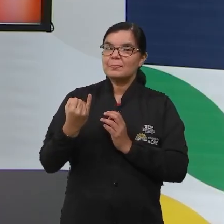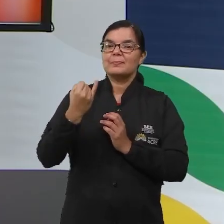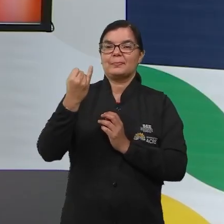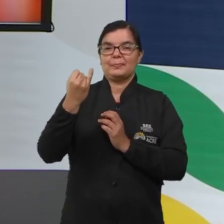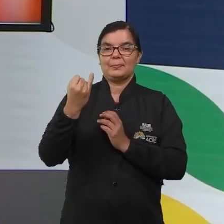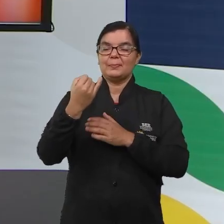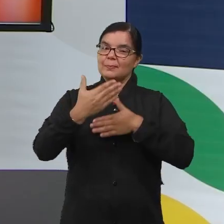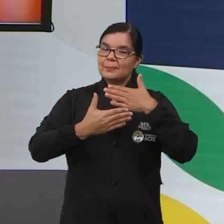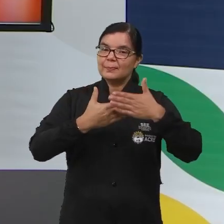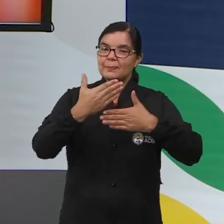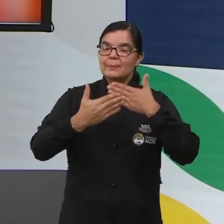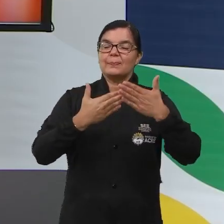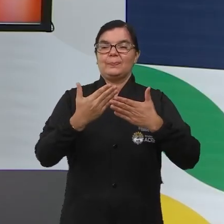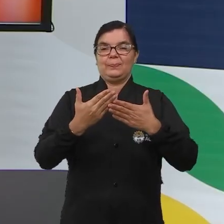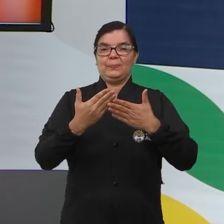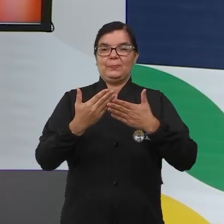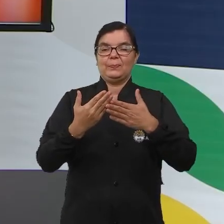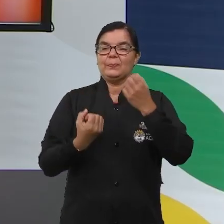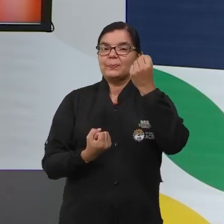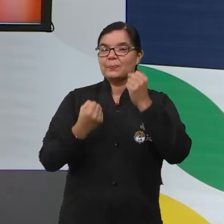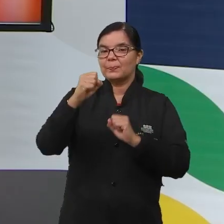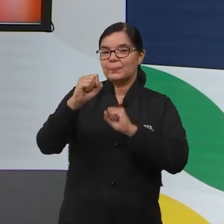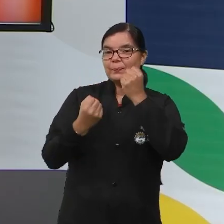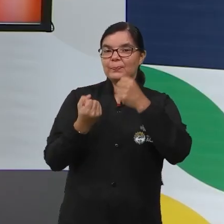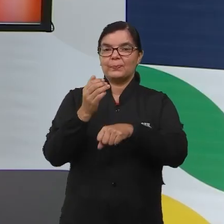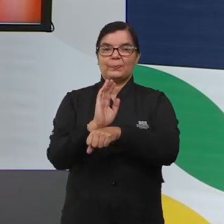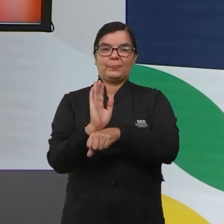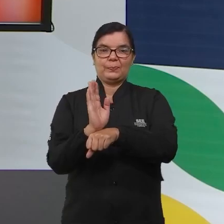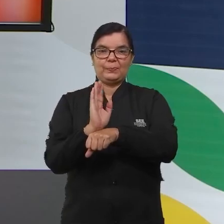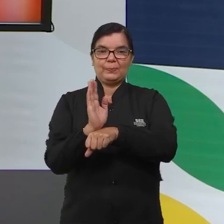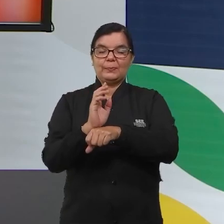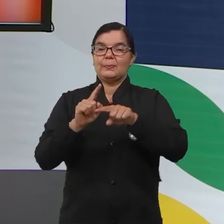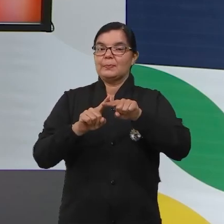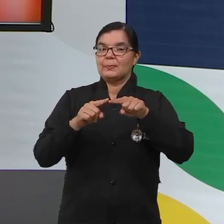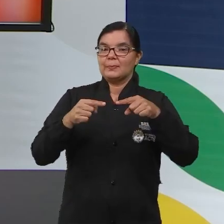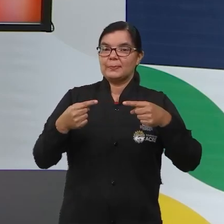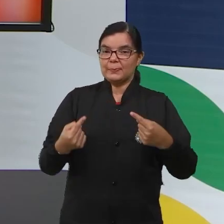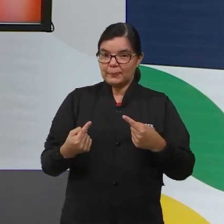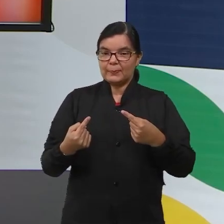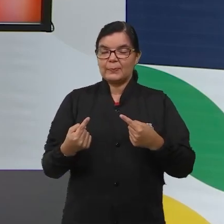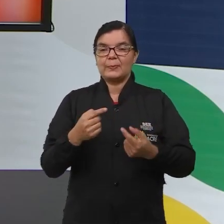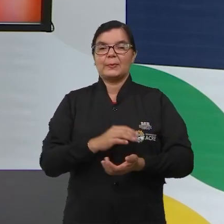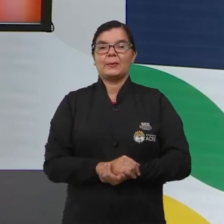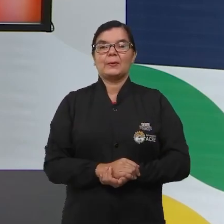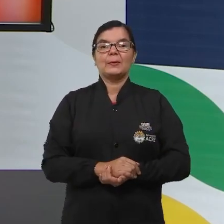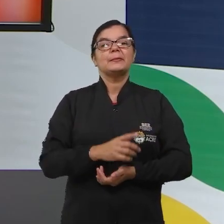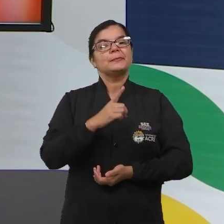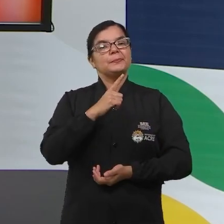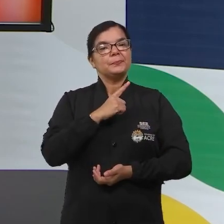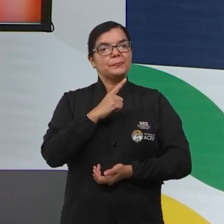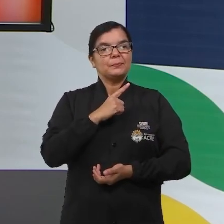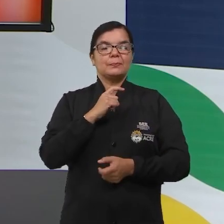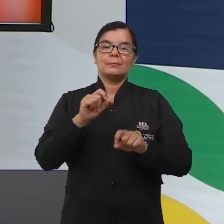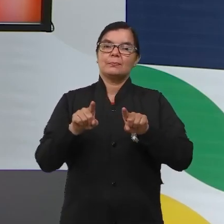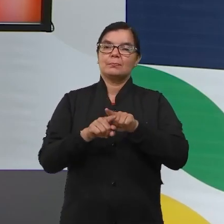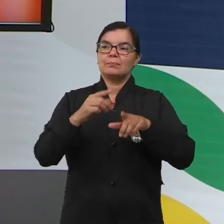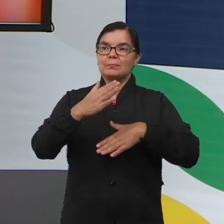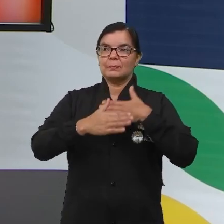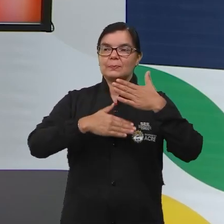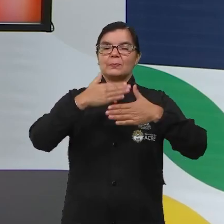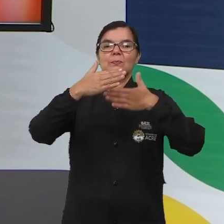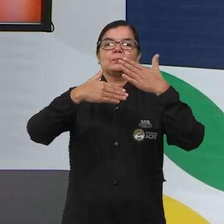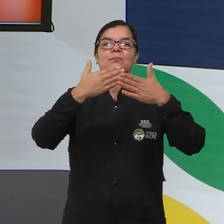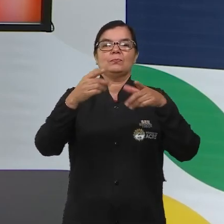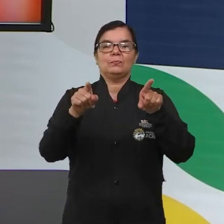importante nesse processo de evolução da indústria cinematográfica. Mas houve um momento de